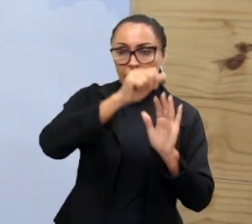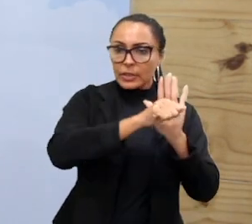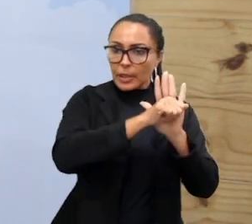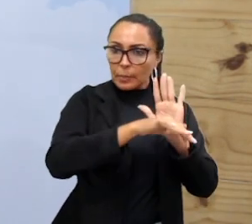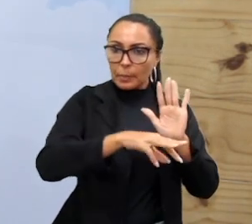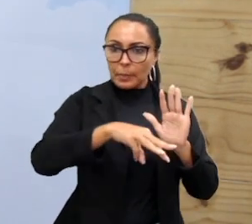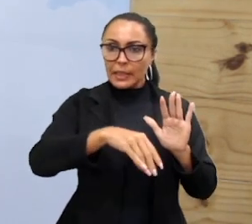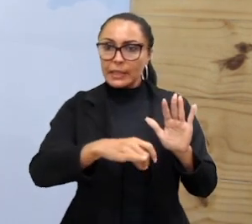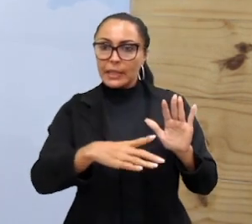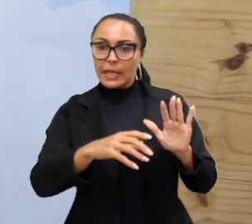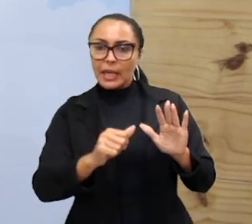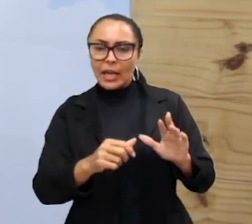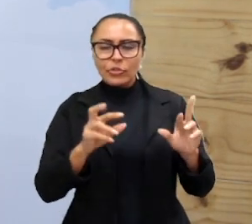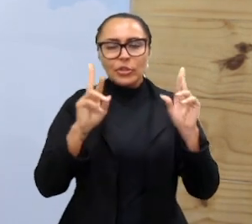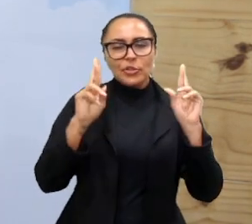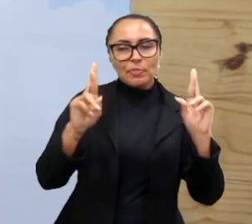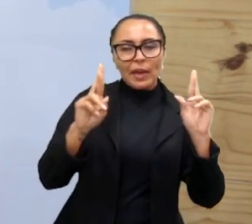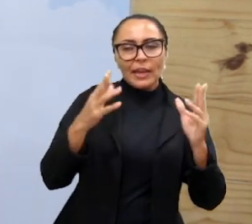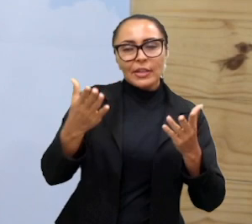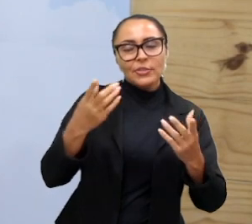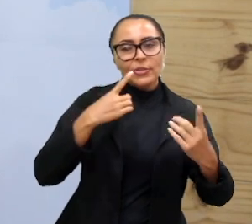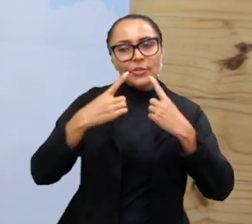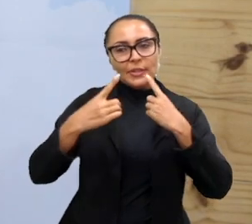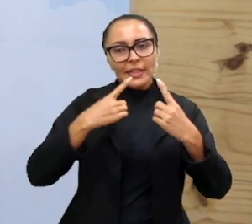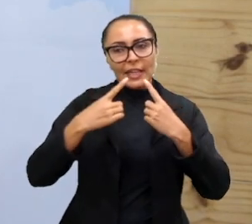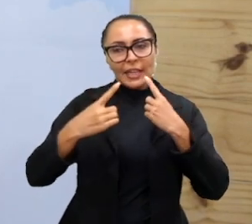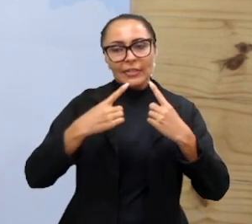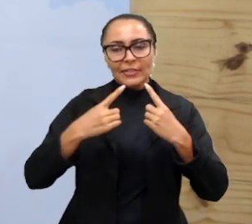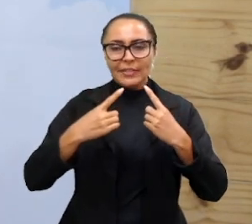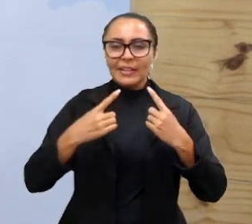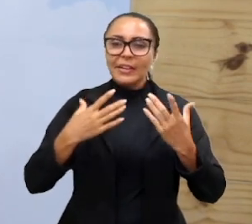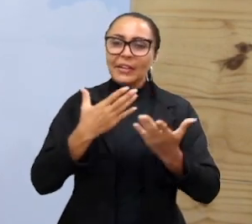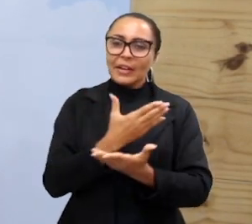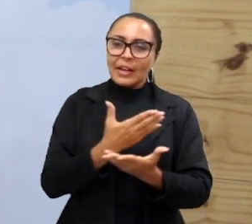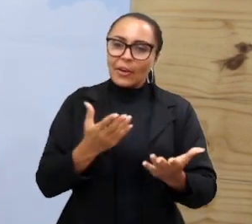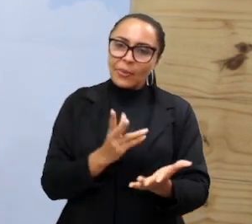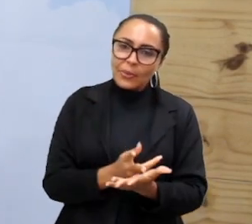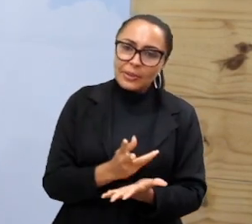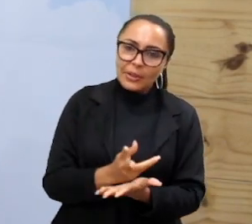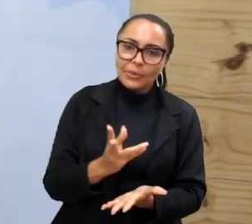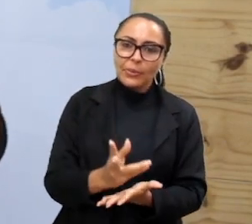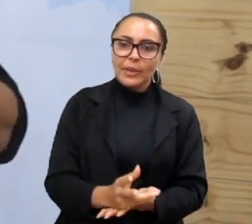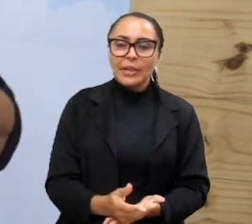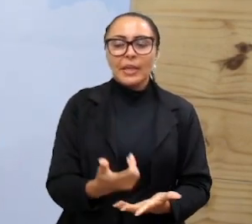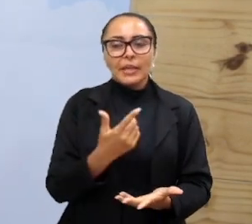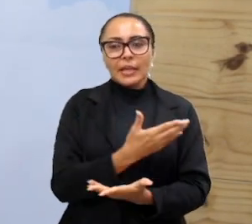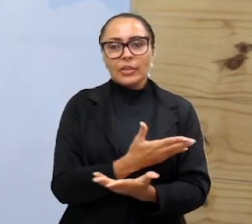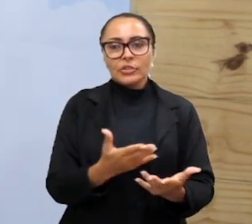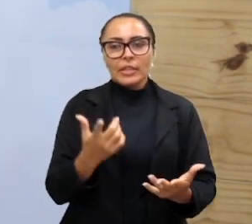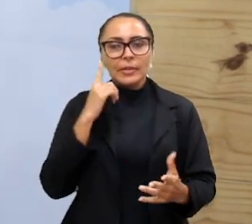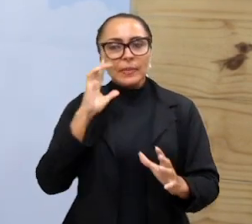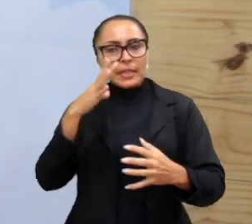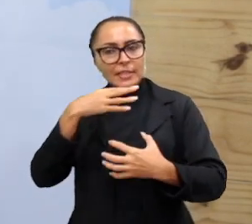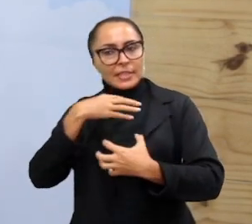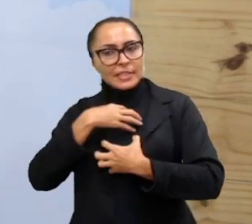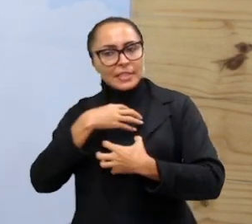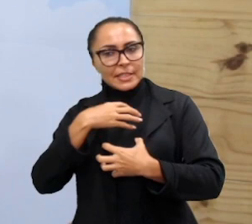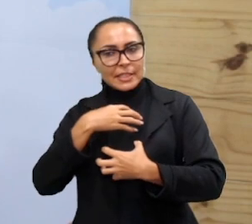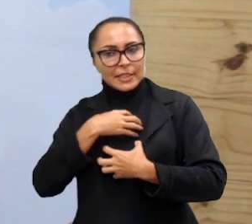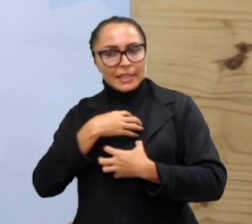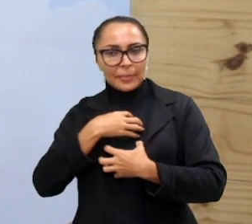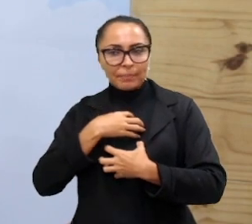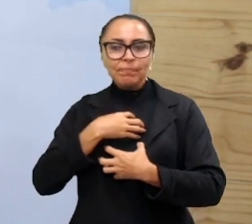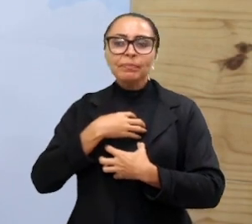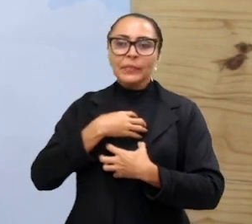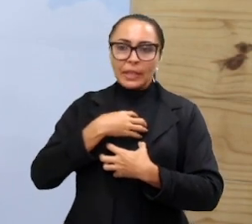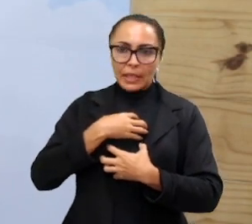A gente espera que o nosso diálogo tenha contribuído, né, para que a gente, pelo menos, se sinta provocado,